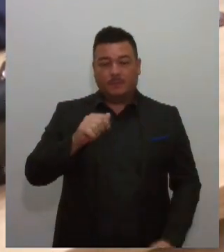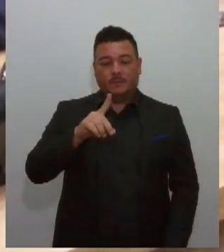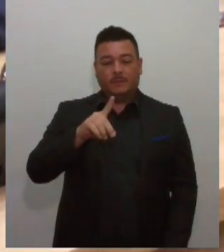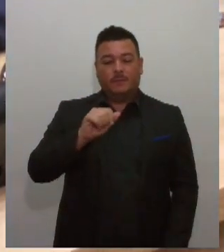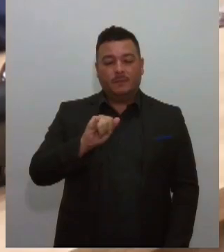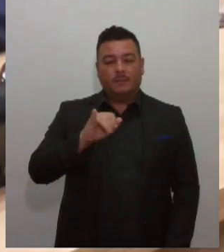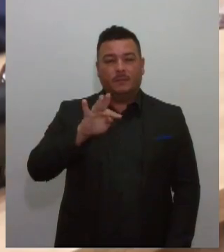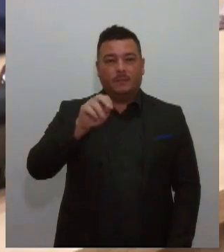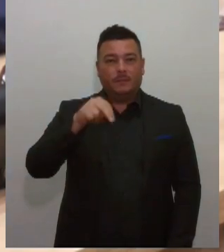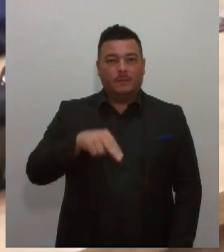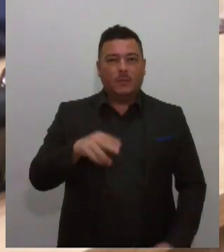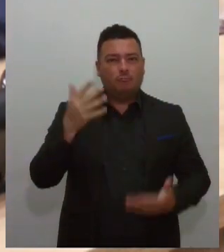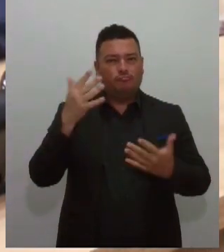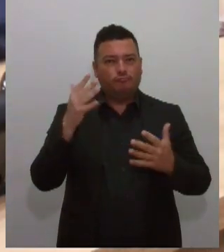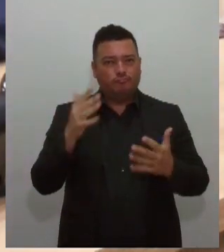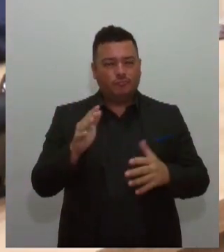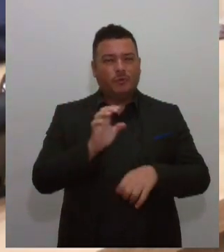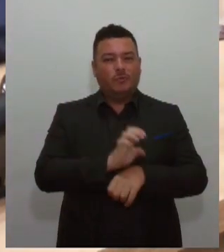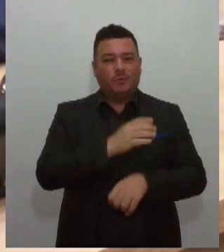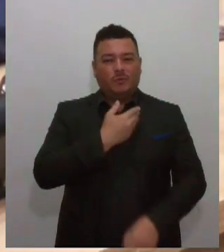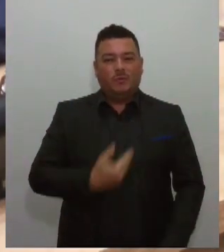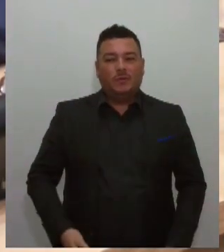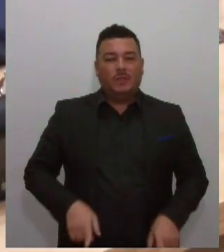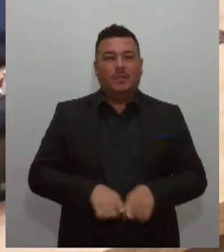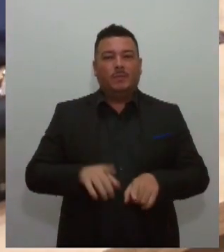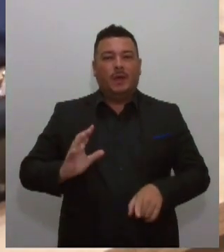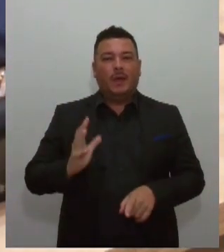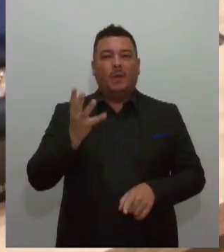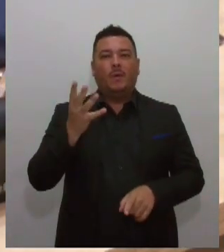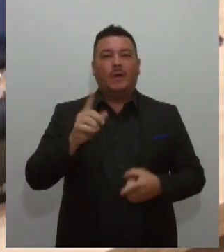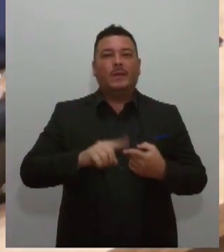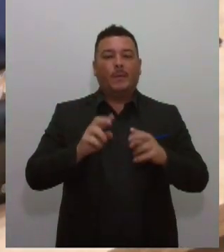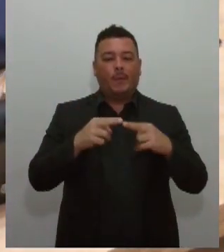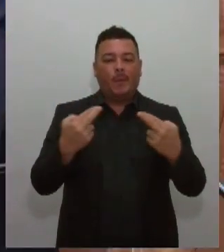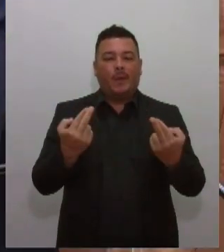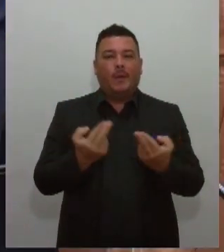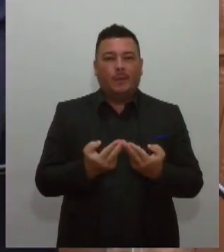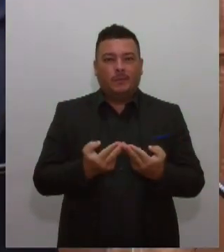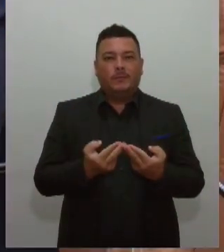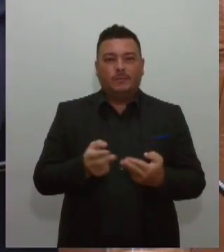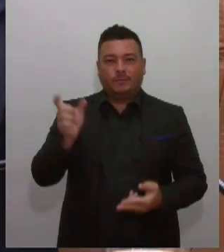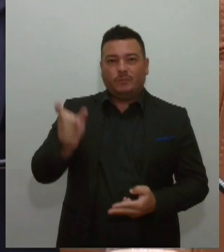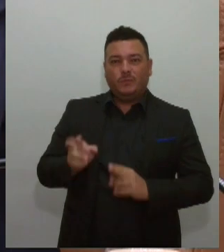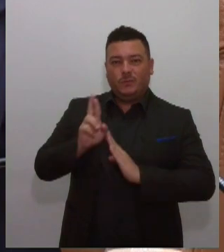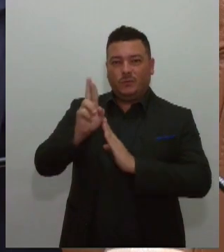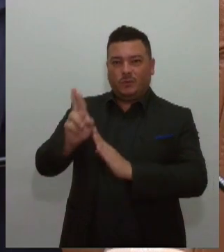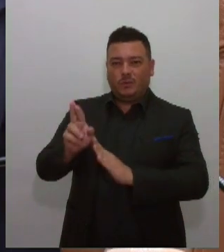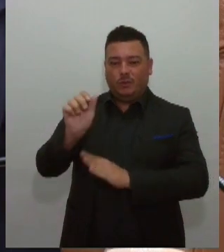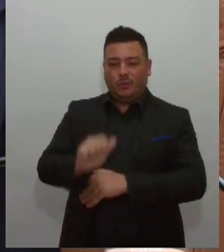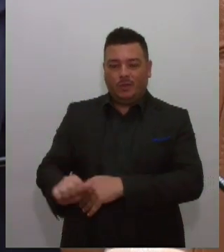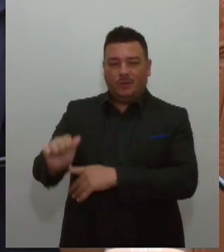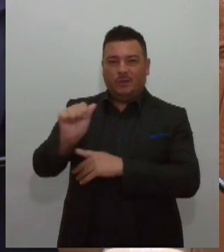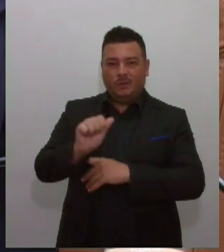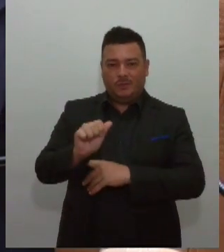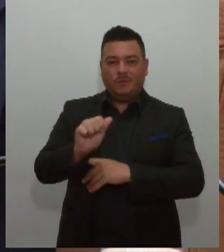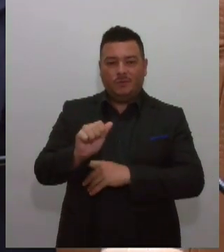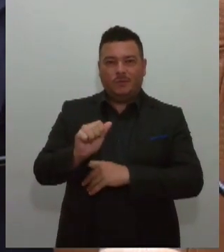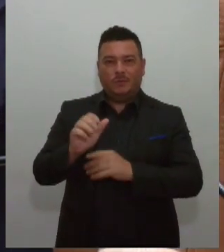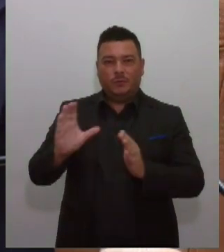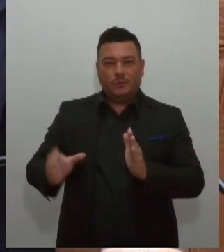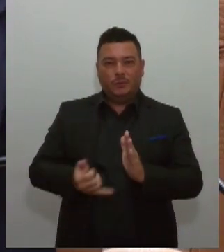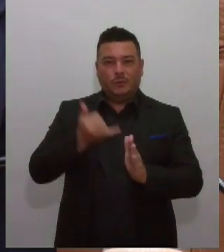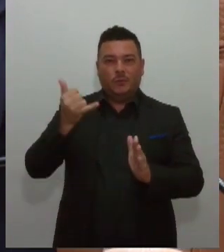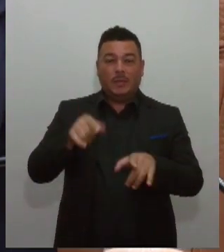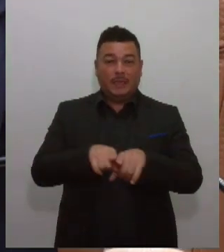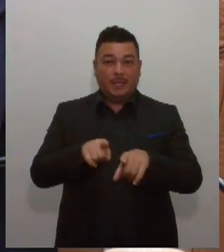governo do estado pelo ato que aconteceu durante uma reunião entre representantes de associações de gestão coletiva, que valoriza a produção